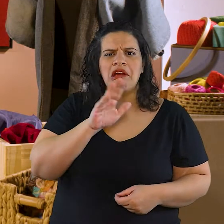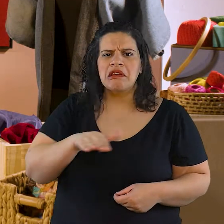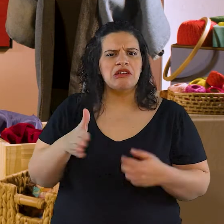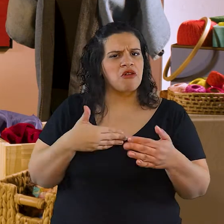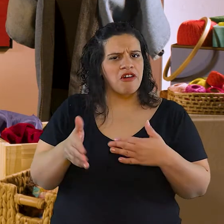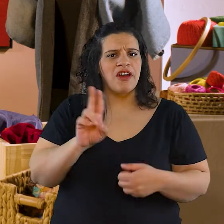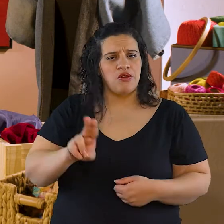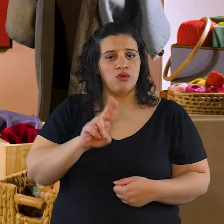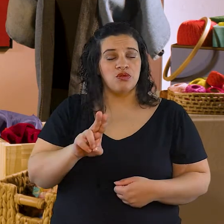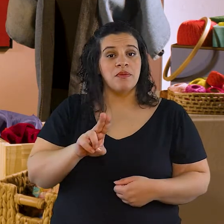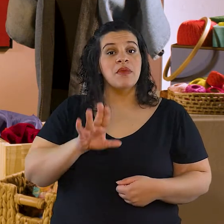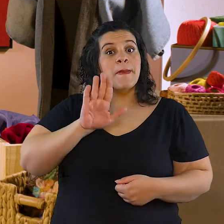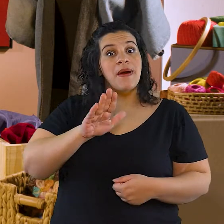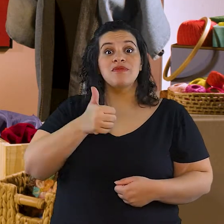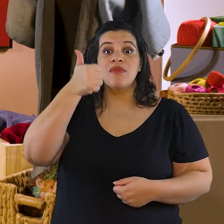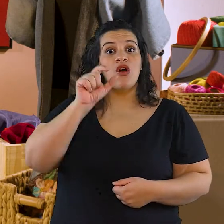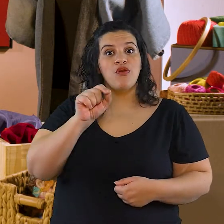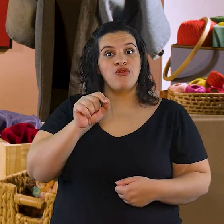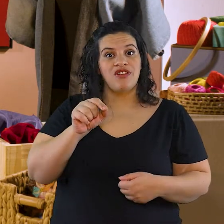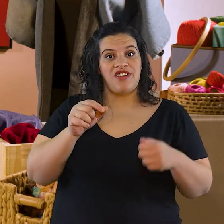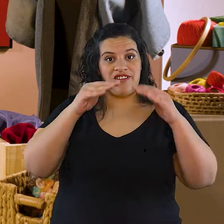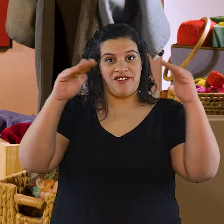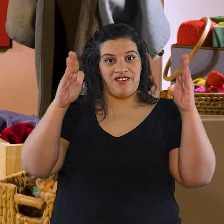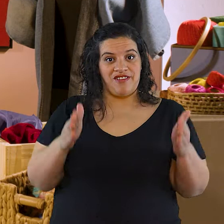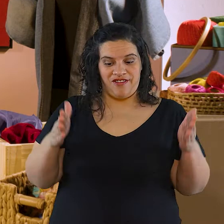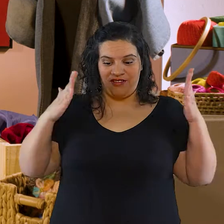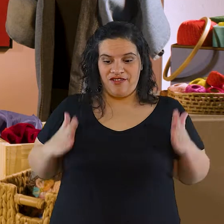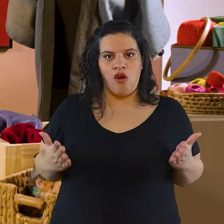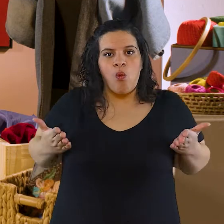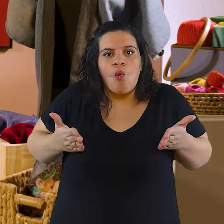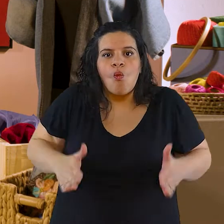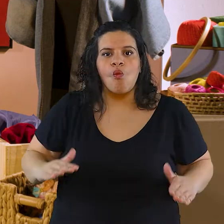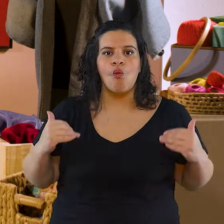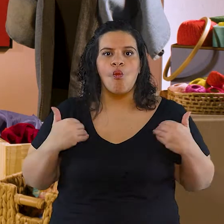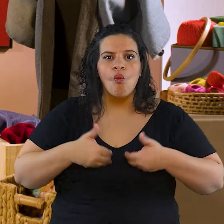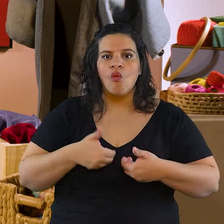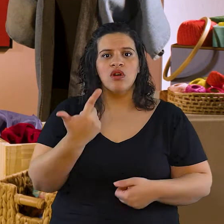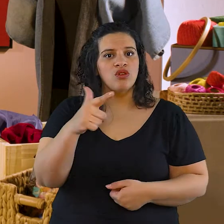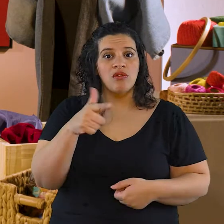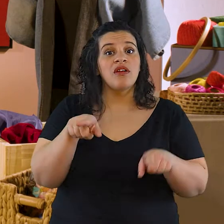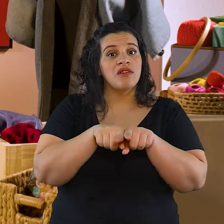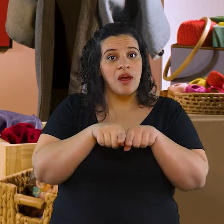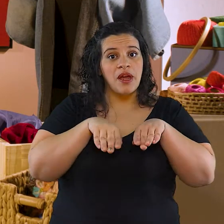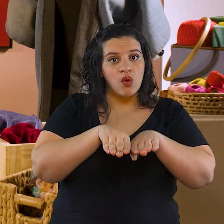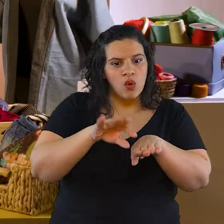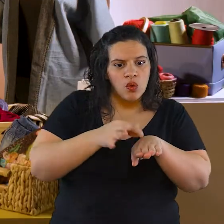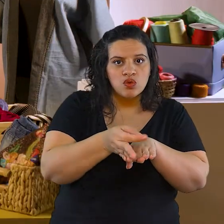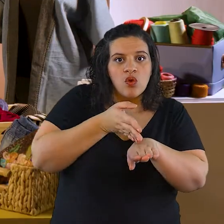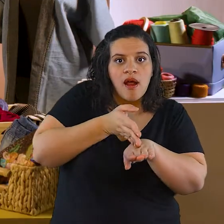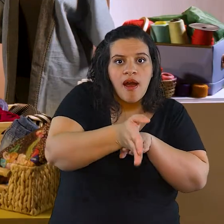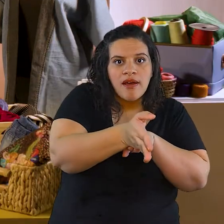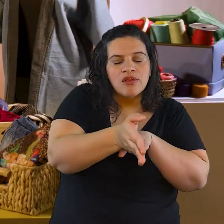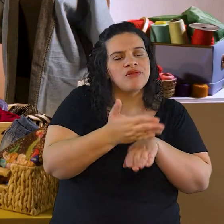dele é reta, além da costura que também é reta. Então, assim, por mais que você não saiba costurar,